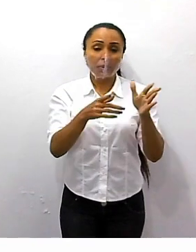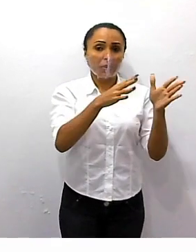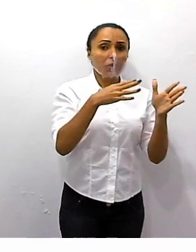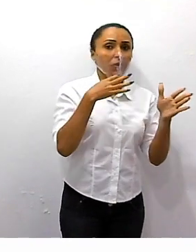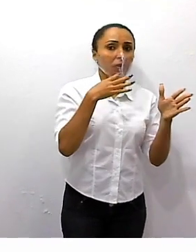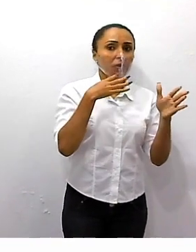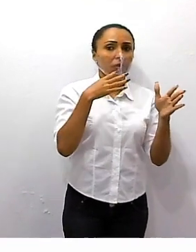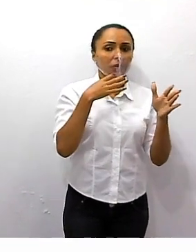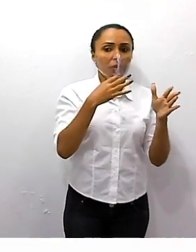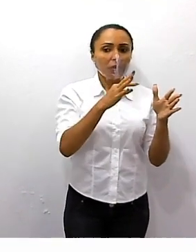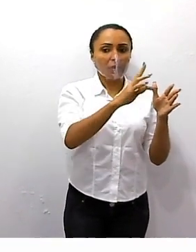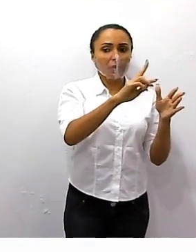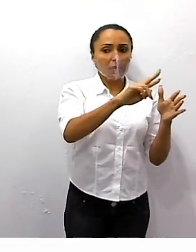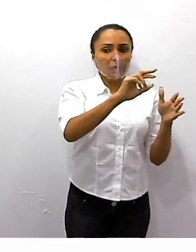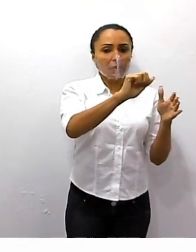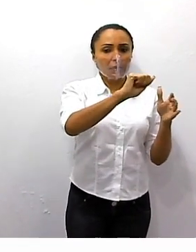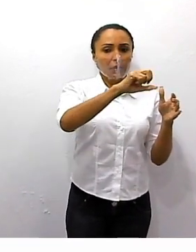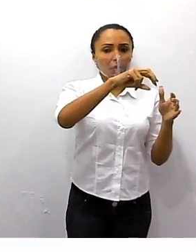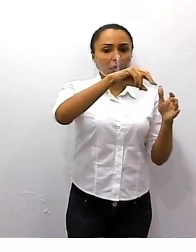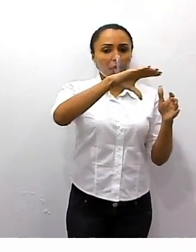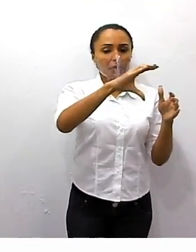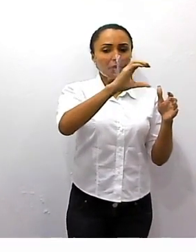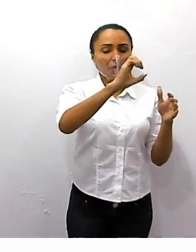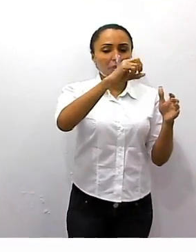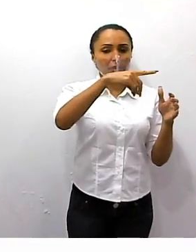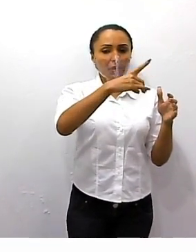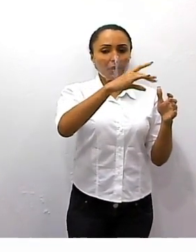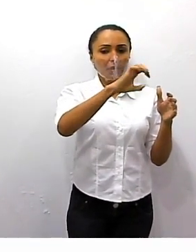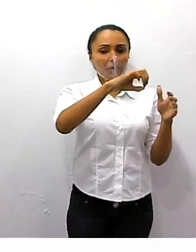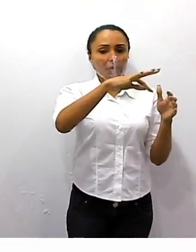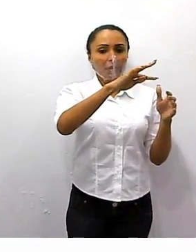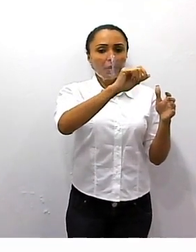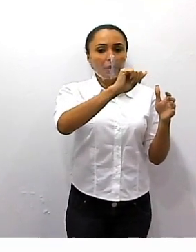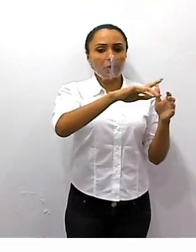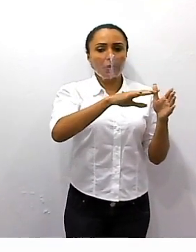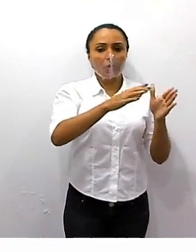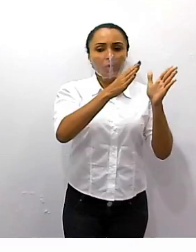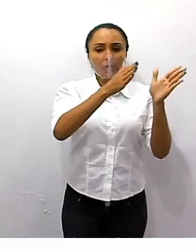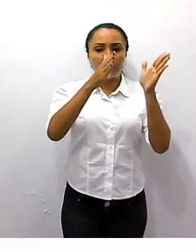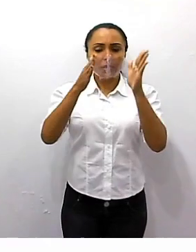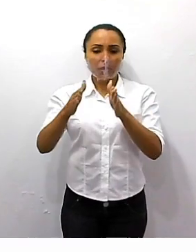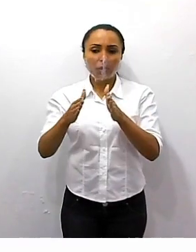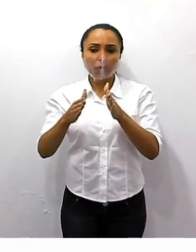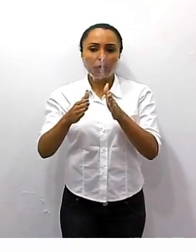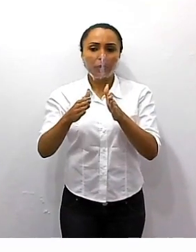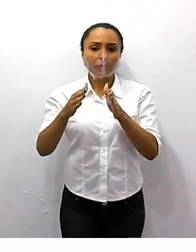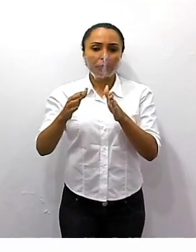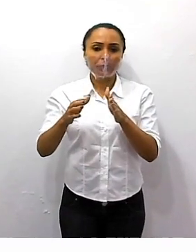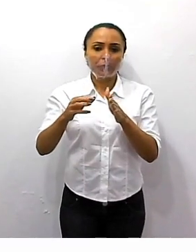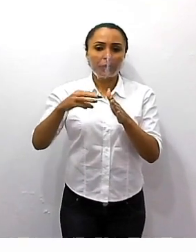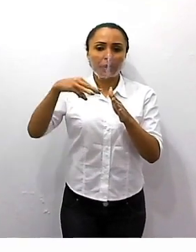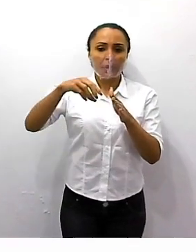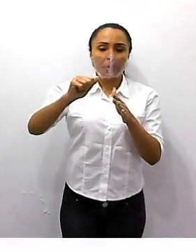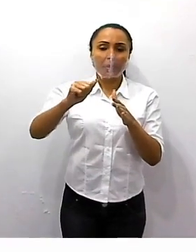como transcendental, com o predomínio de uma temática mística. E a segunda é conhecida como